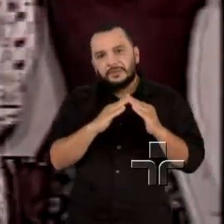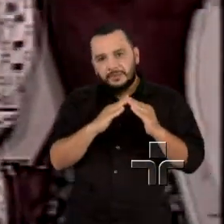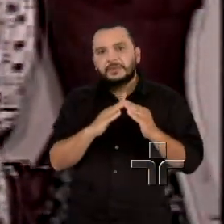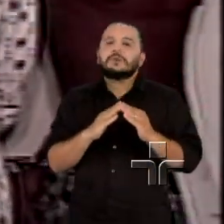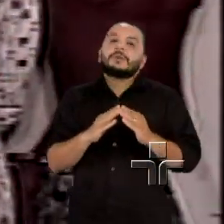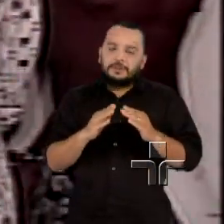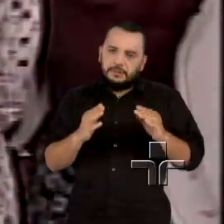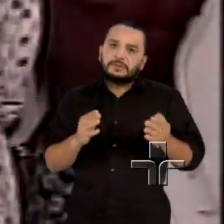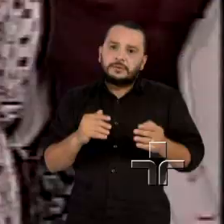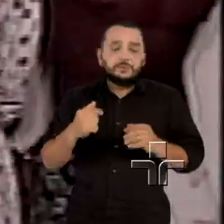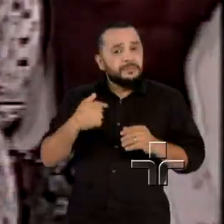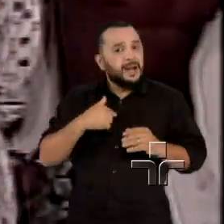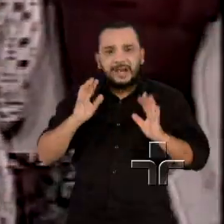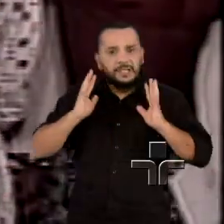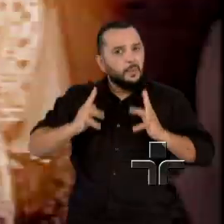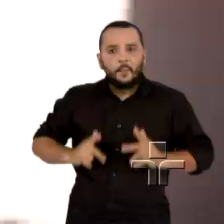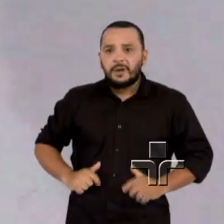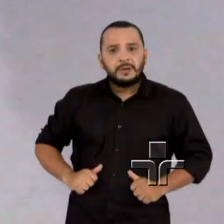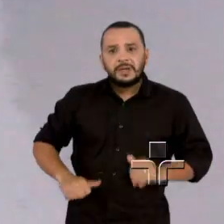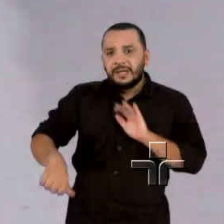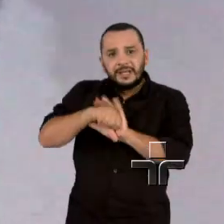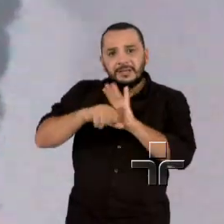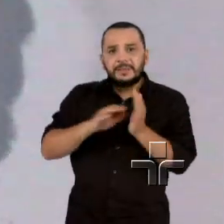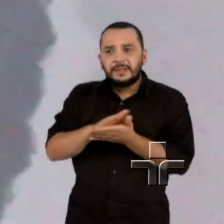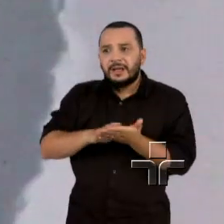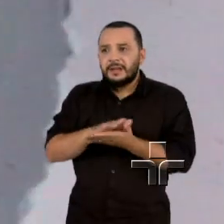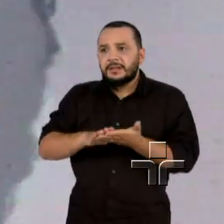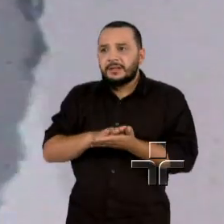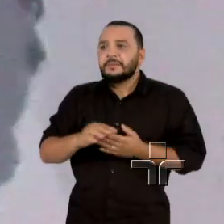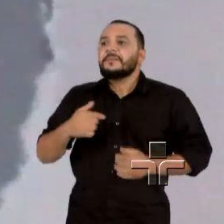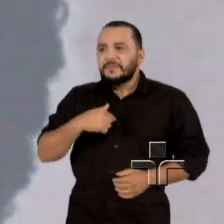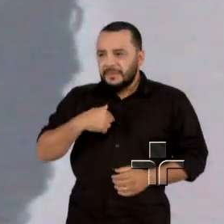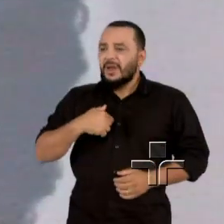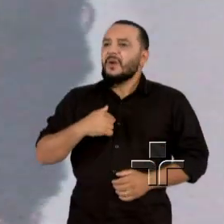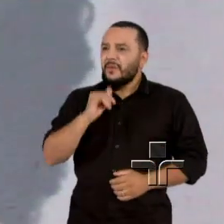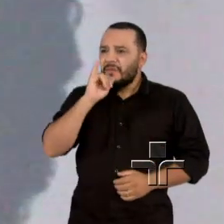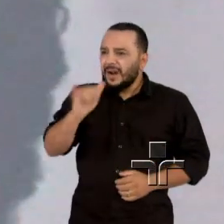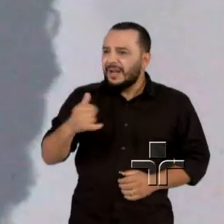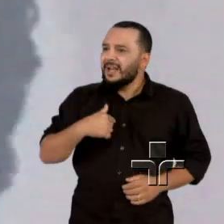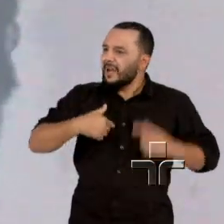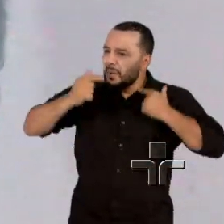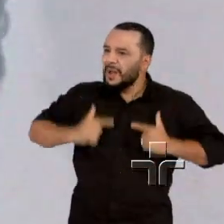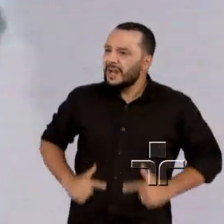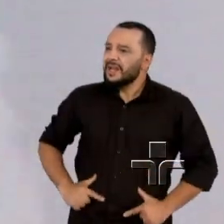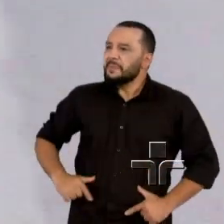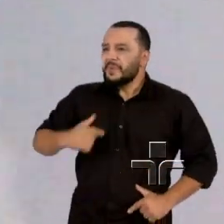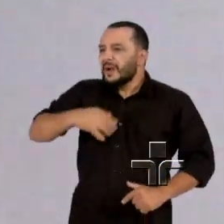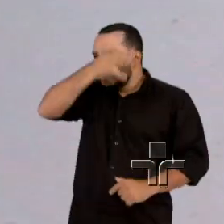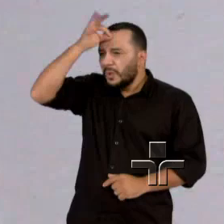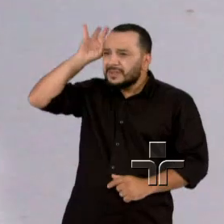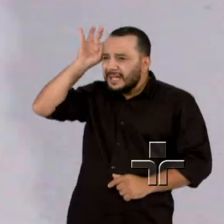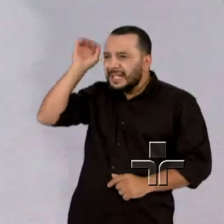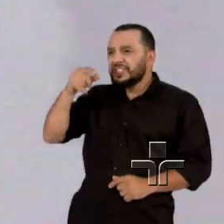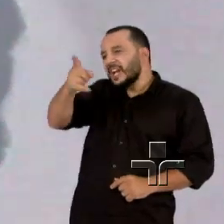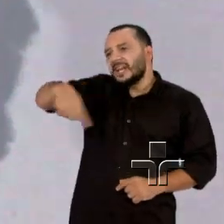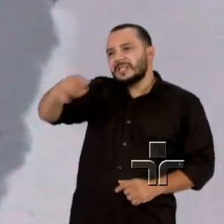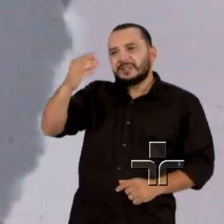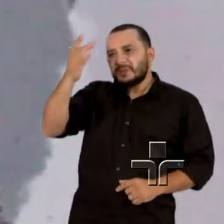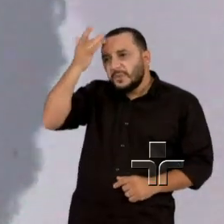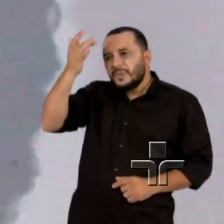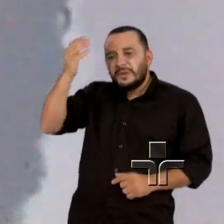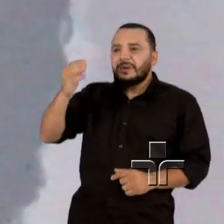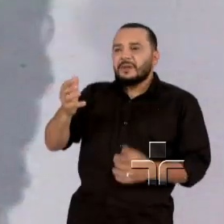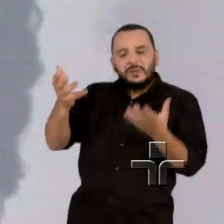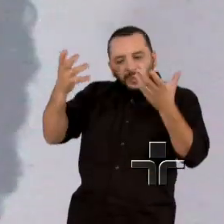como ele, não tinham nada a ver com o crime. Eu cheguei ainda neles, ainda falei para eles ainda que não tinha nada a ver com isso, entendeu? Eles não queriam saber, entendeu? O que